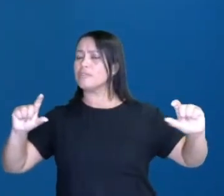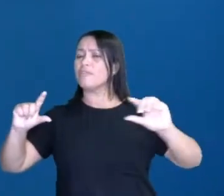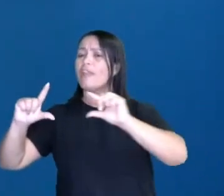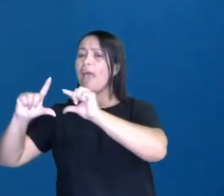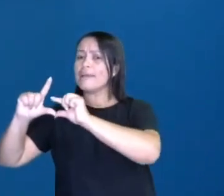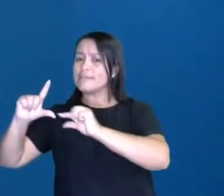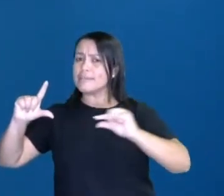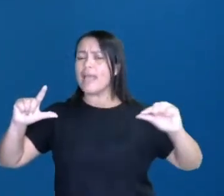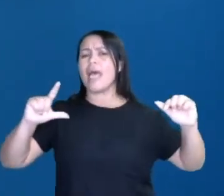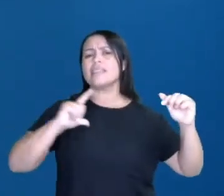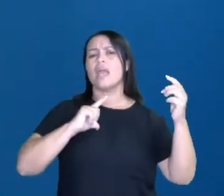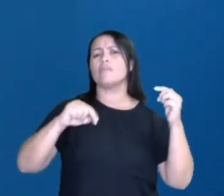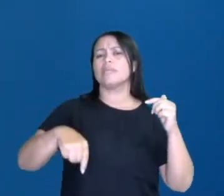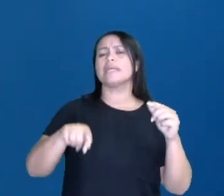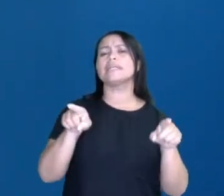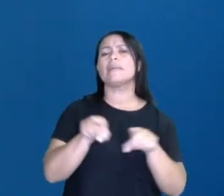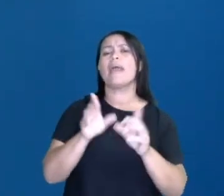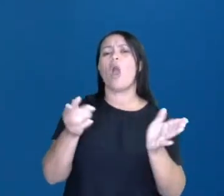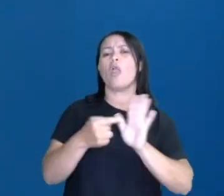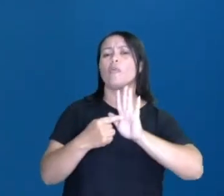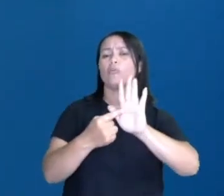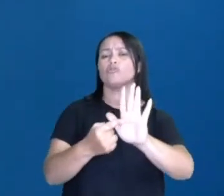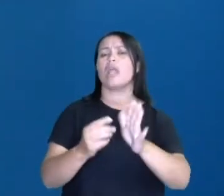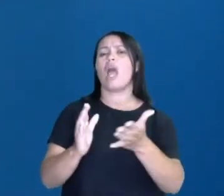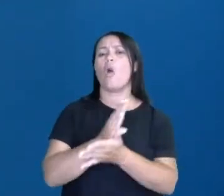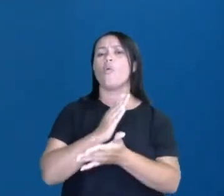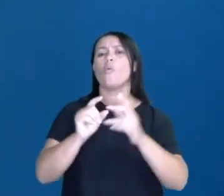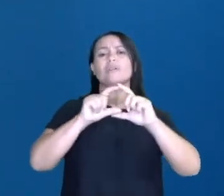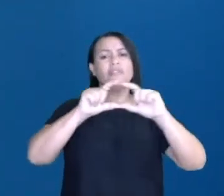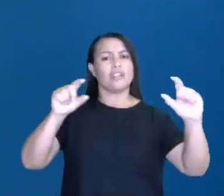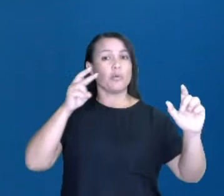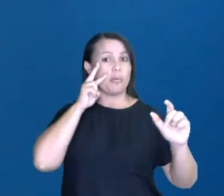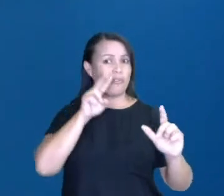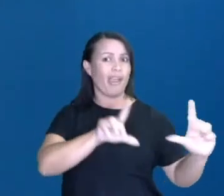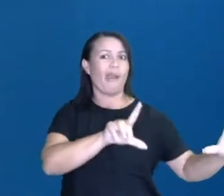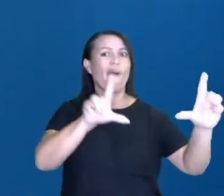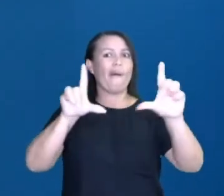algumas frases que vamos ver agora na tela,